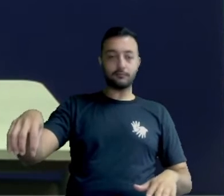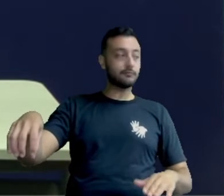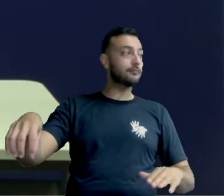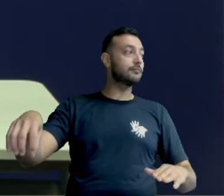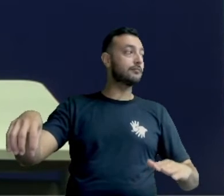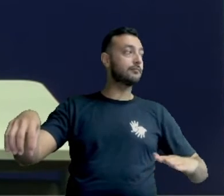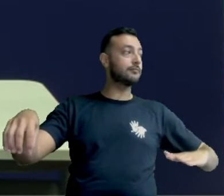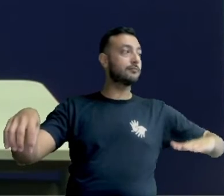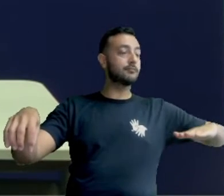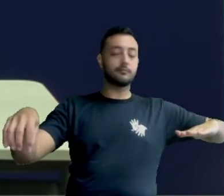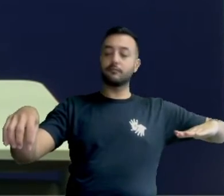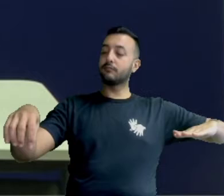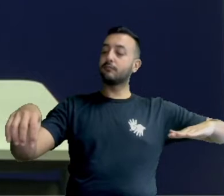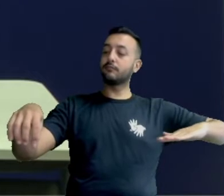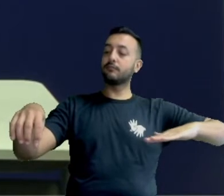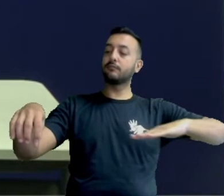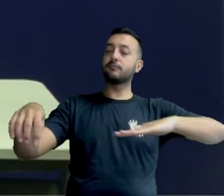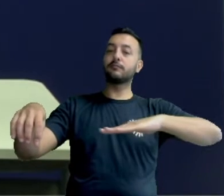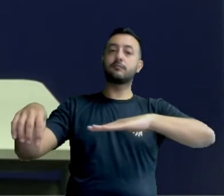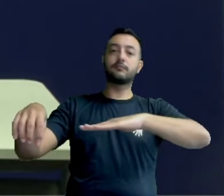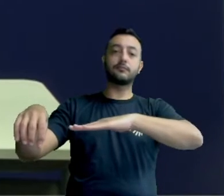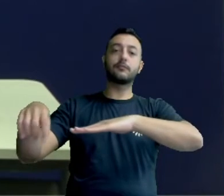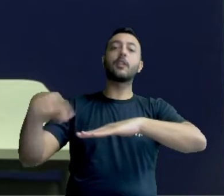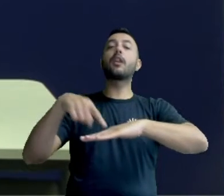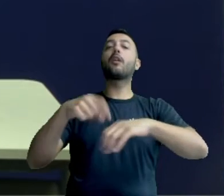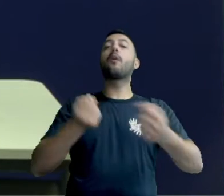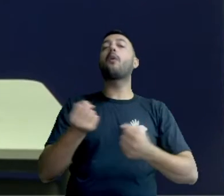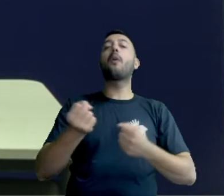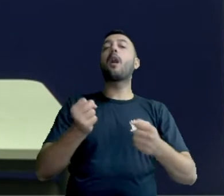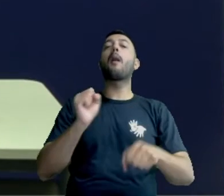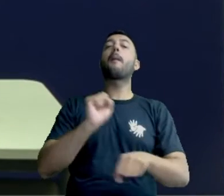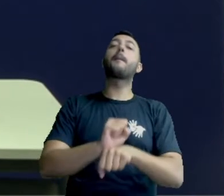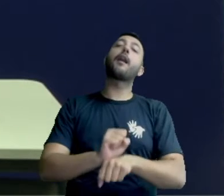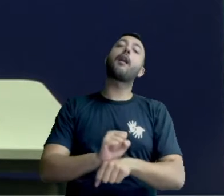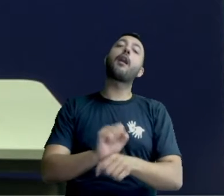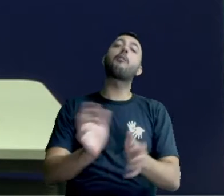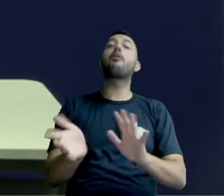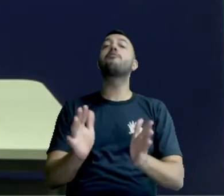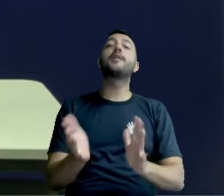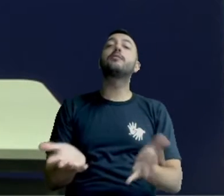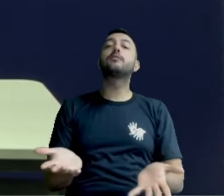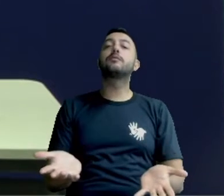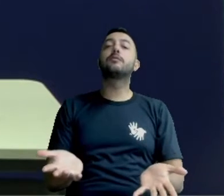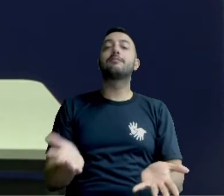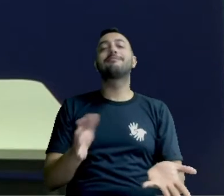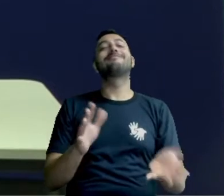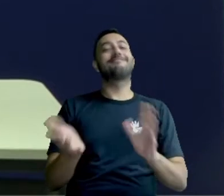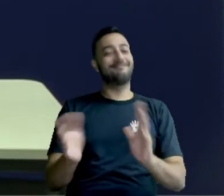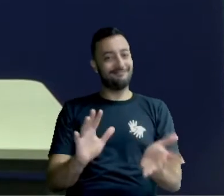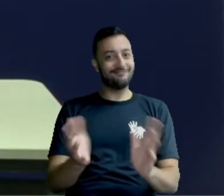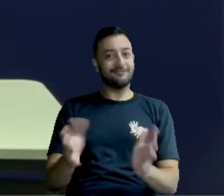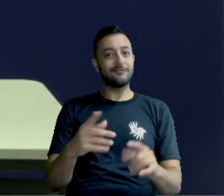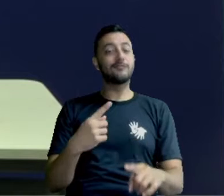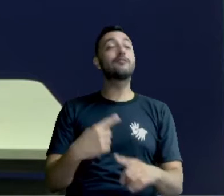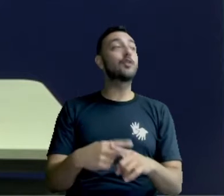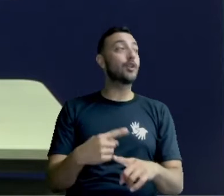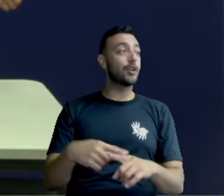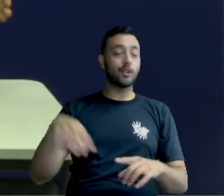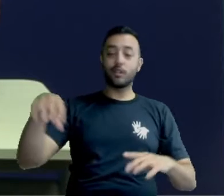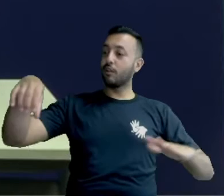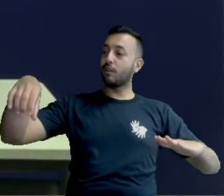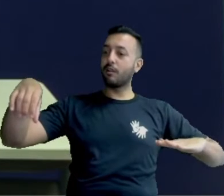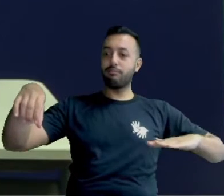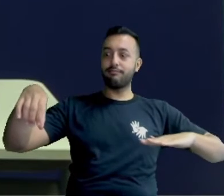Aí eu pergunto, em relação ao cubo agora, o carro está em movimento ou está em repouso? Ele está em movimento. Por quê? Porque está